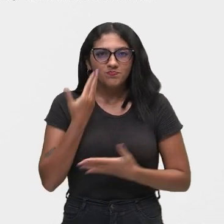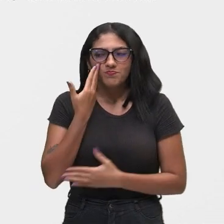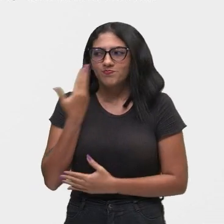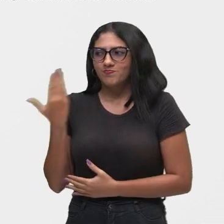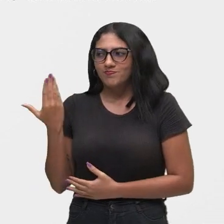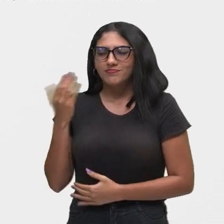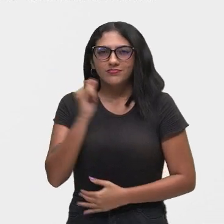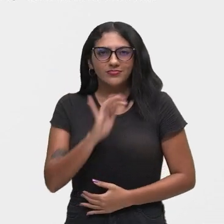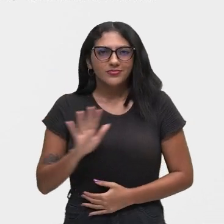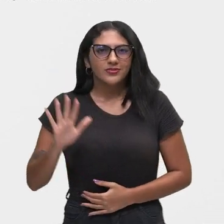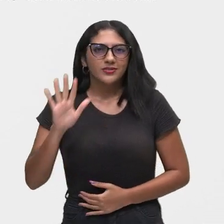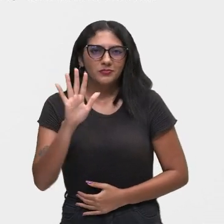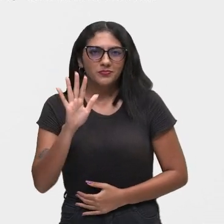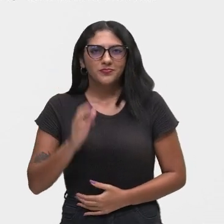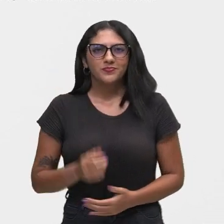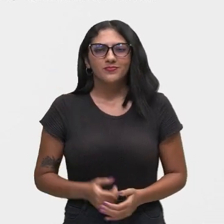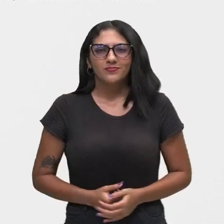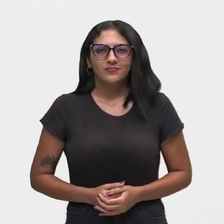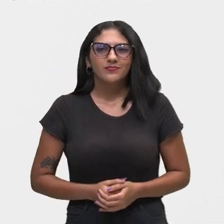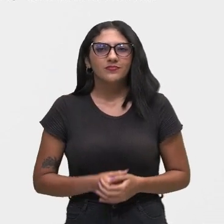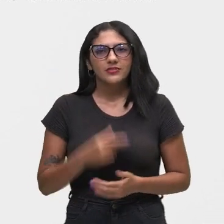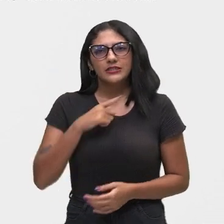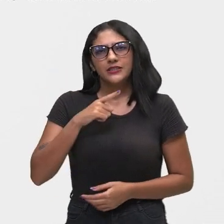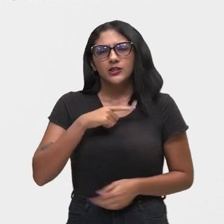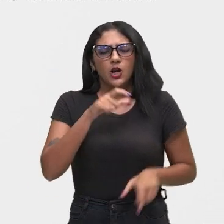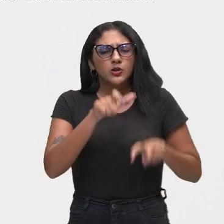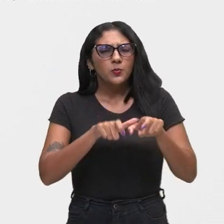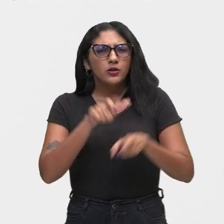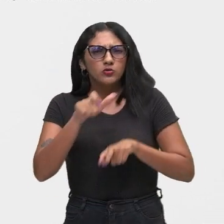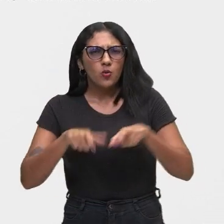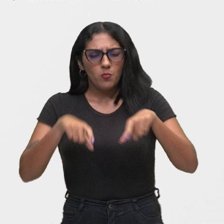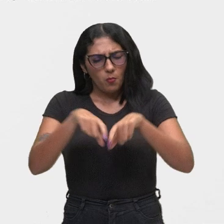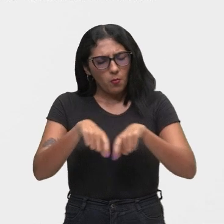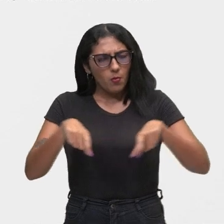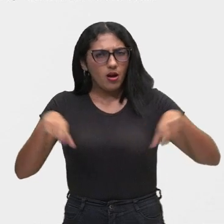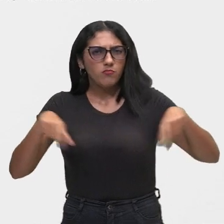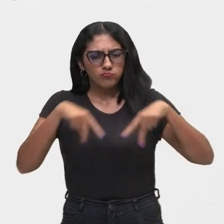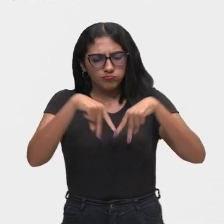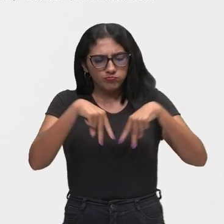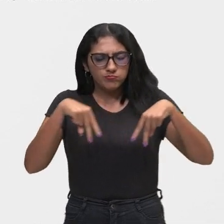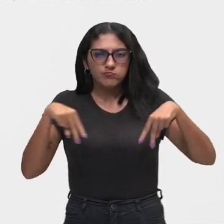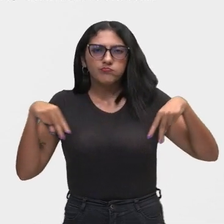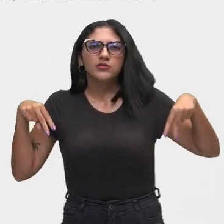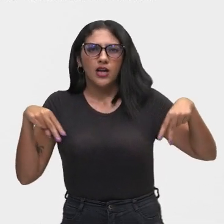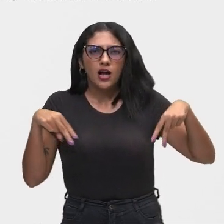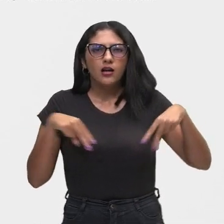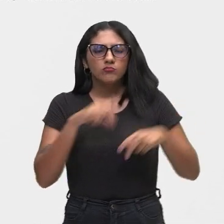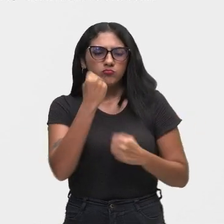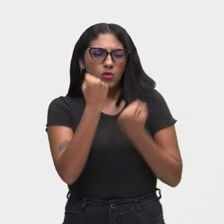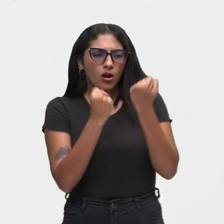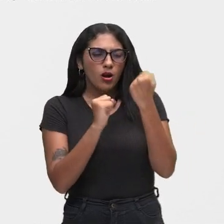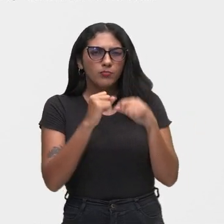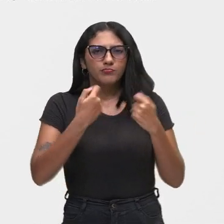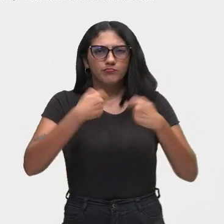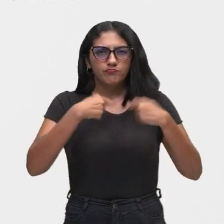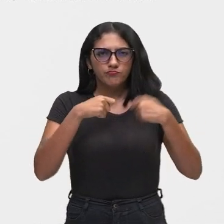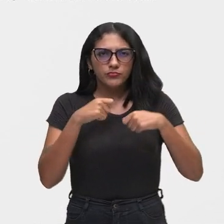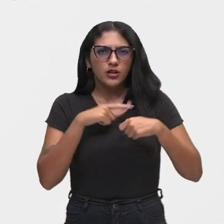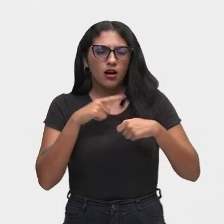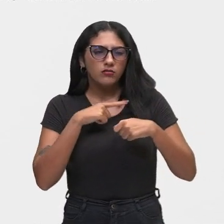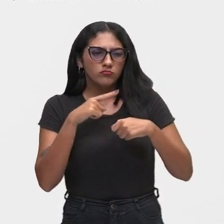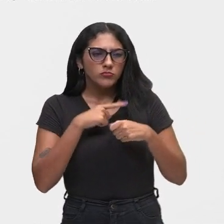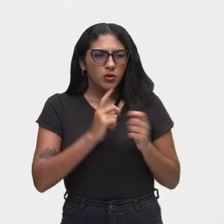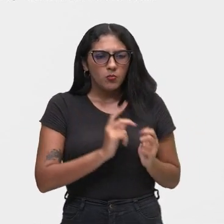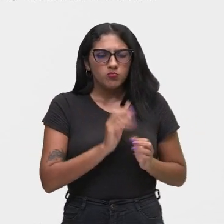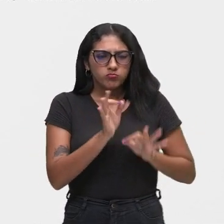imagem, né, em que tinha lá os trabalhadores, aquelas máquinas em que eles operavam, era uma